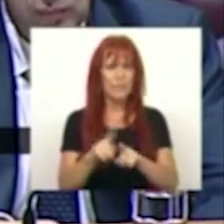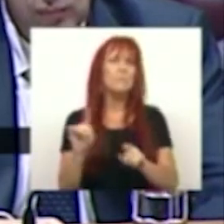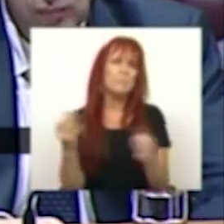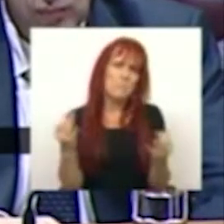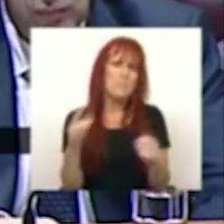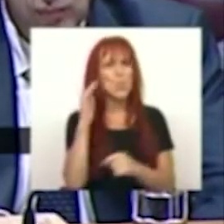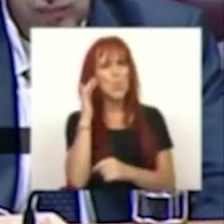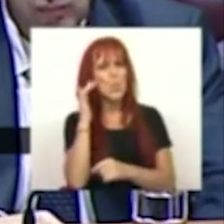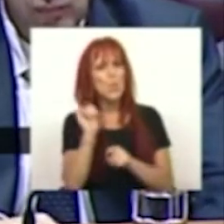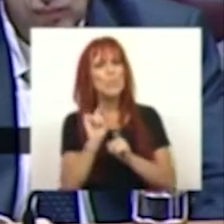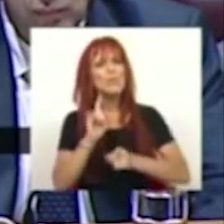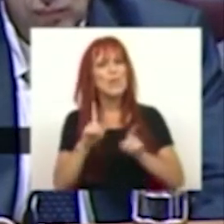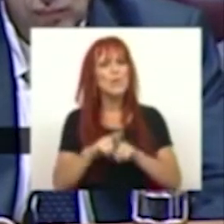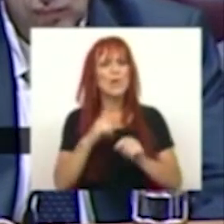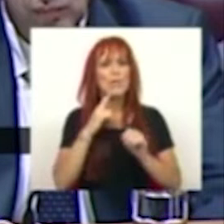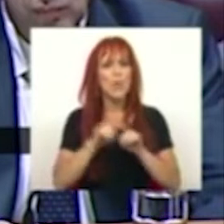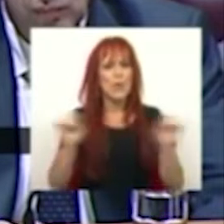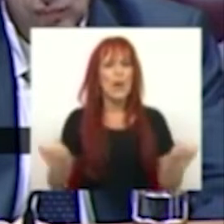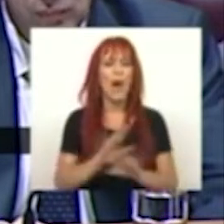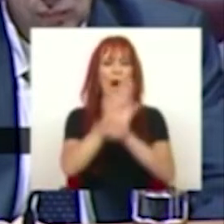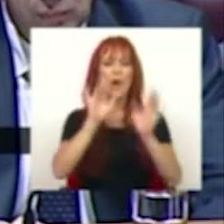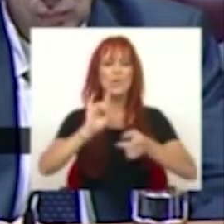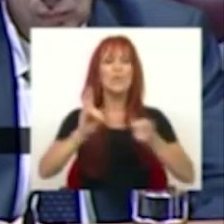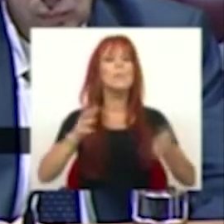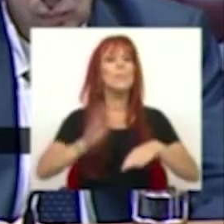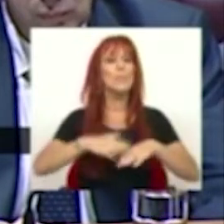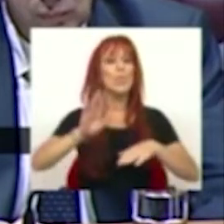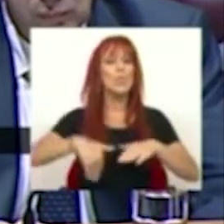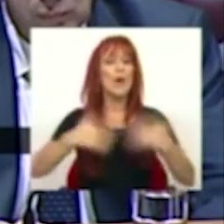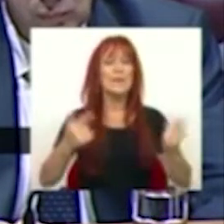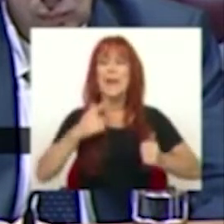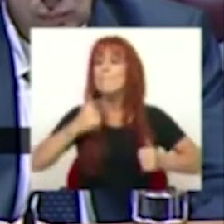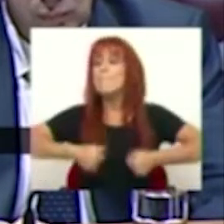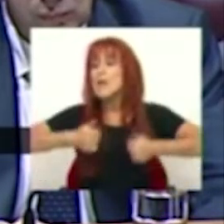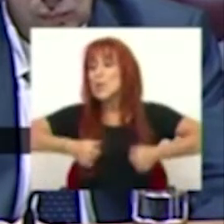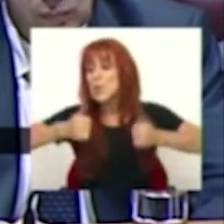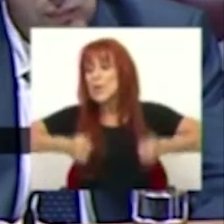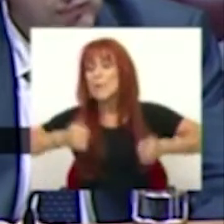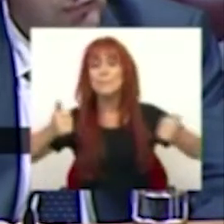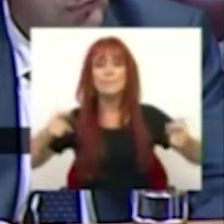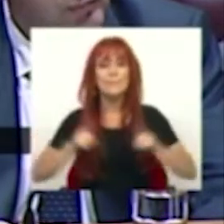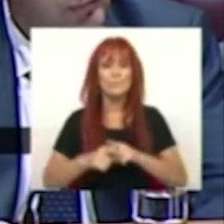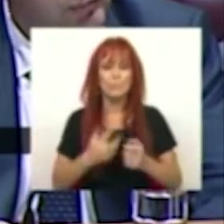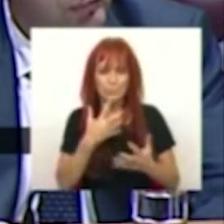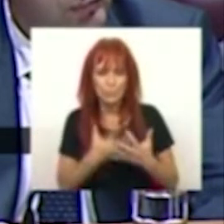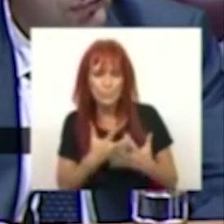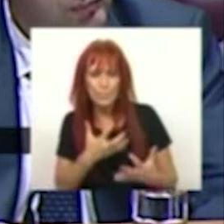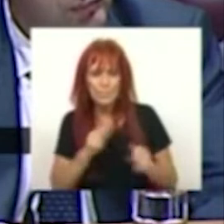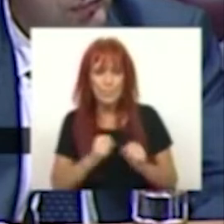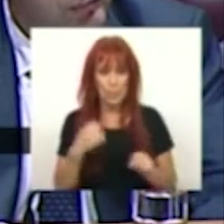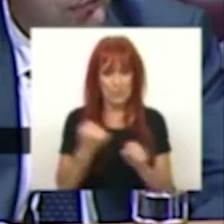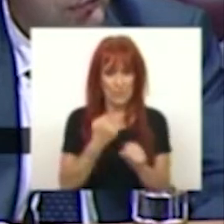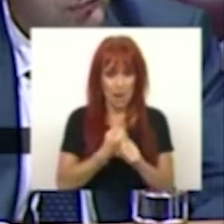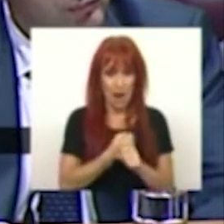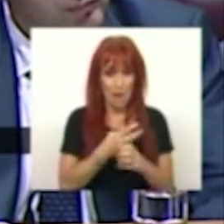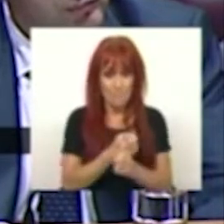obstante os números serem muito claros sobre a melhoria da intensidade do